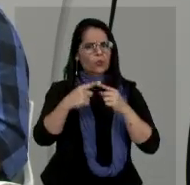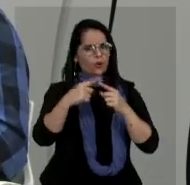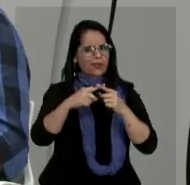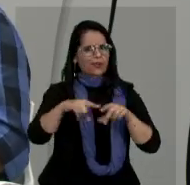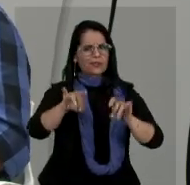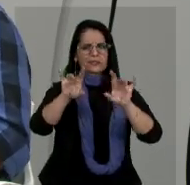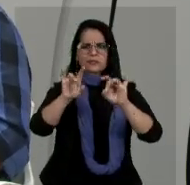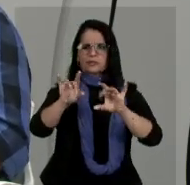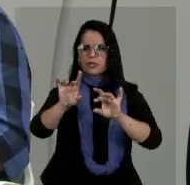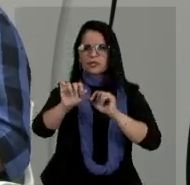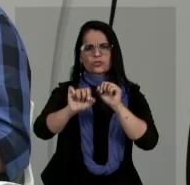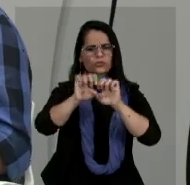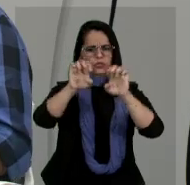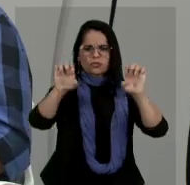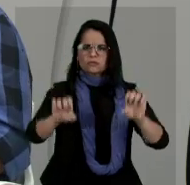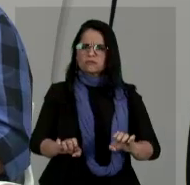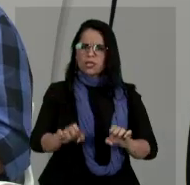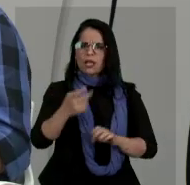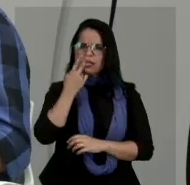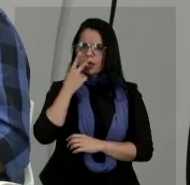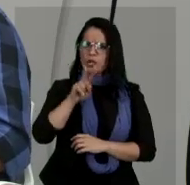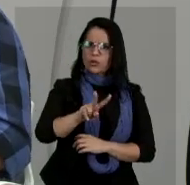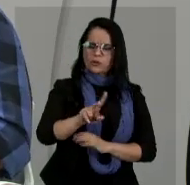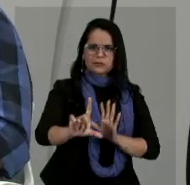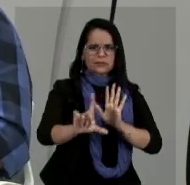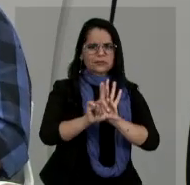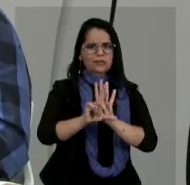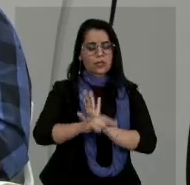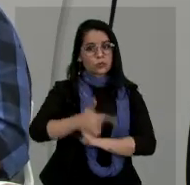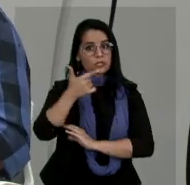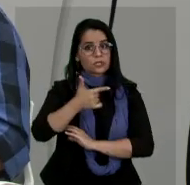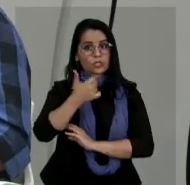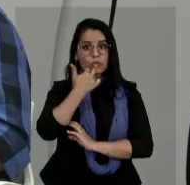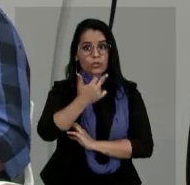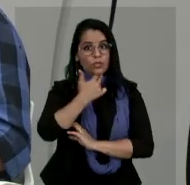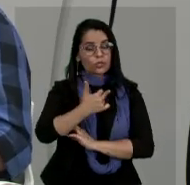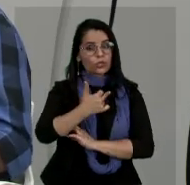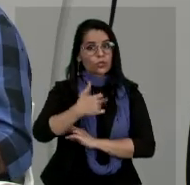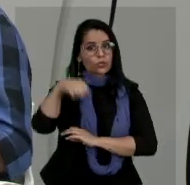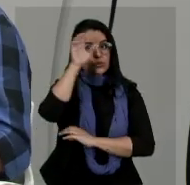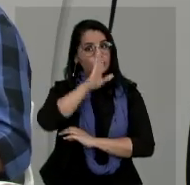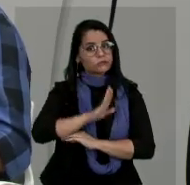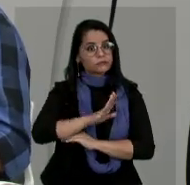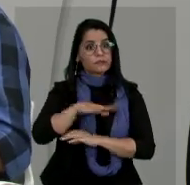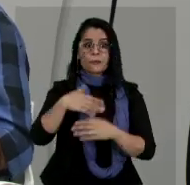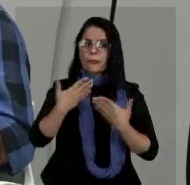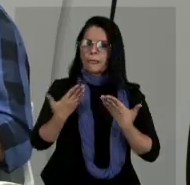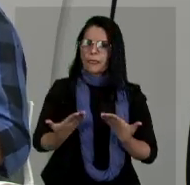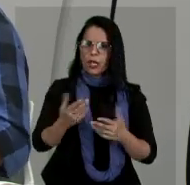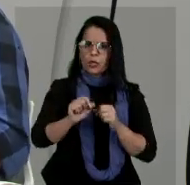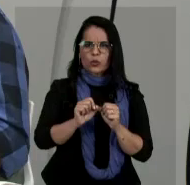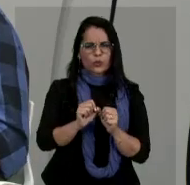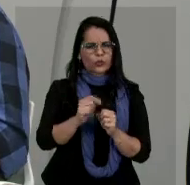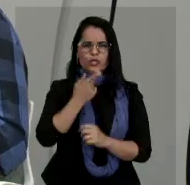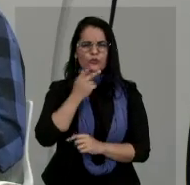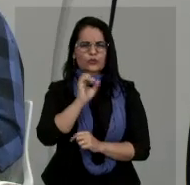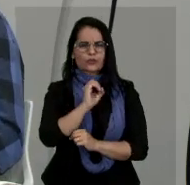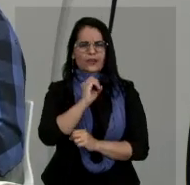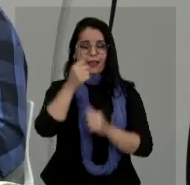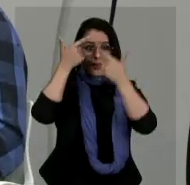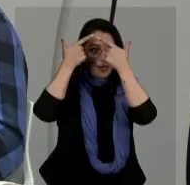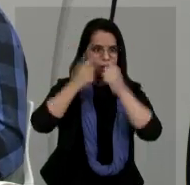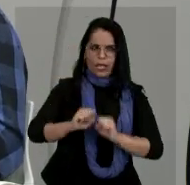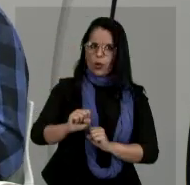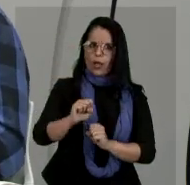específica, inclusive tem reconhecimento legal como a segunda língua do nosso país. Então, não se cabe dizer